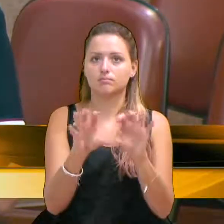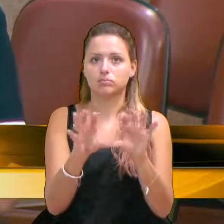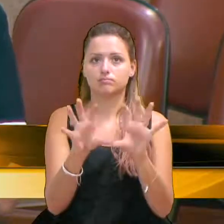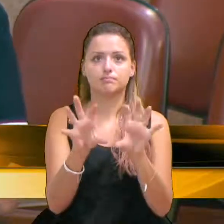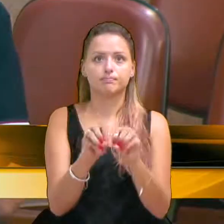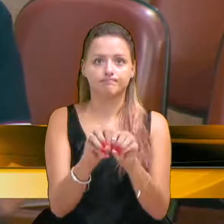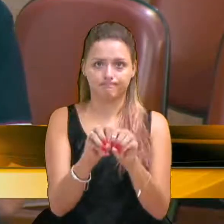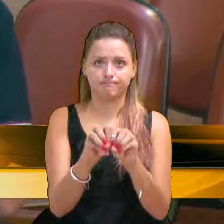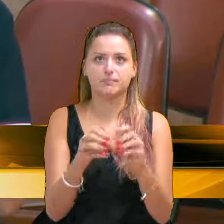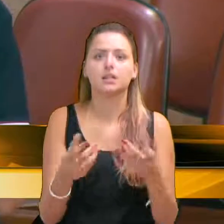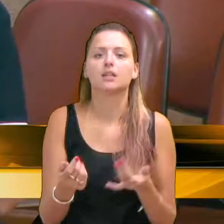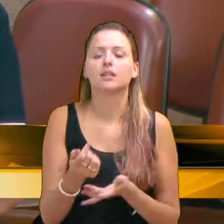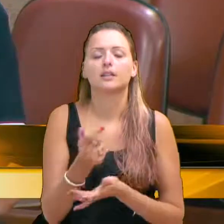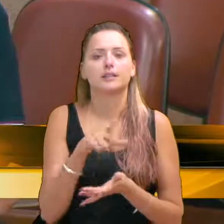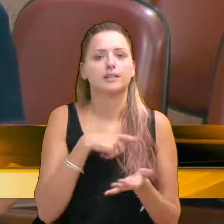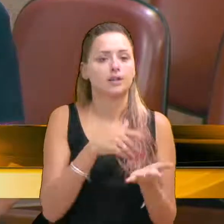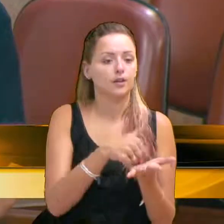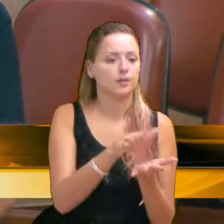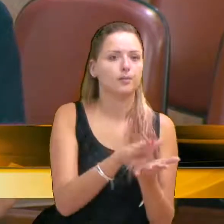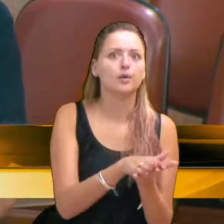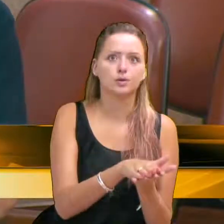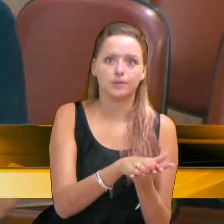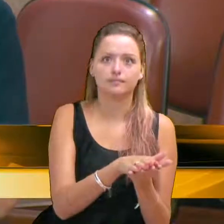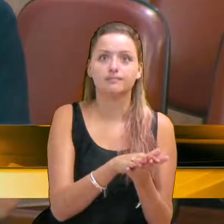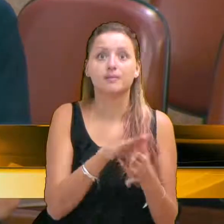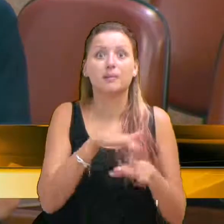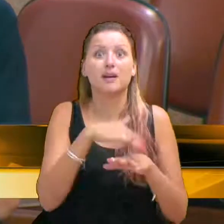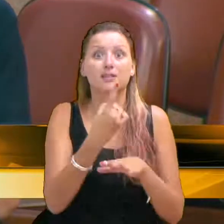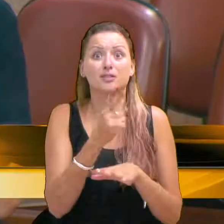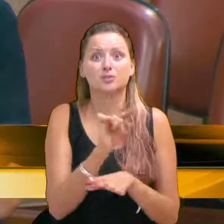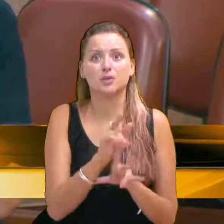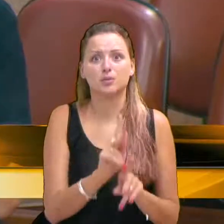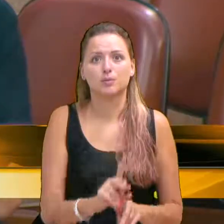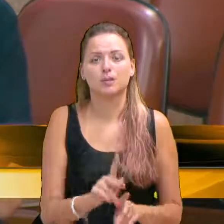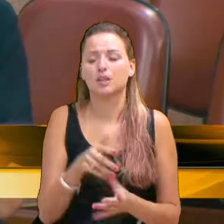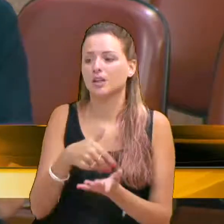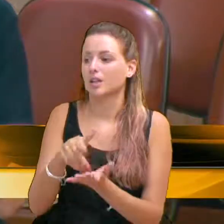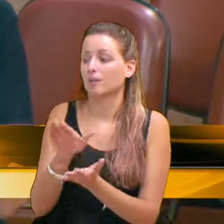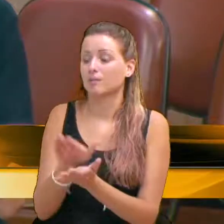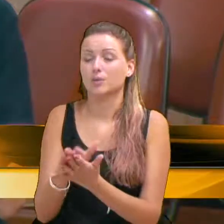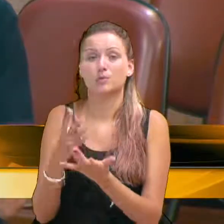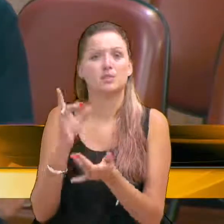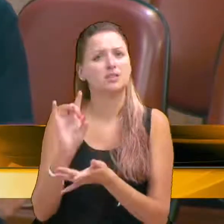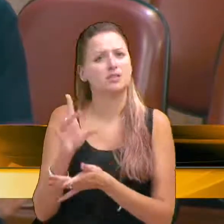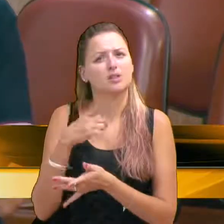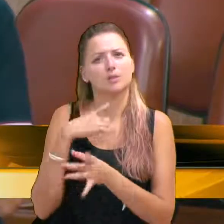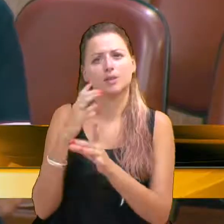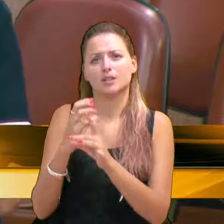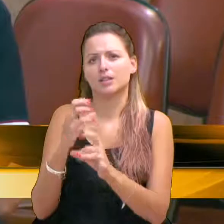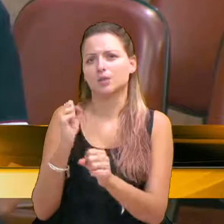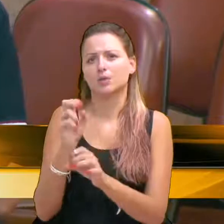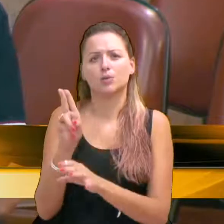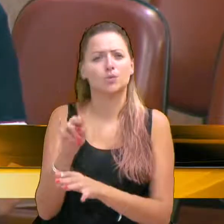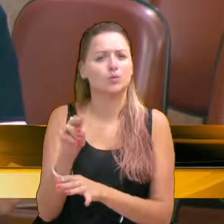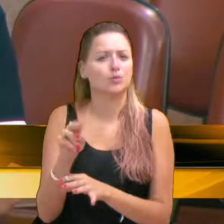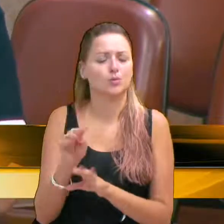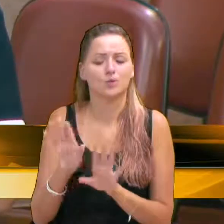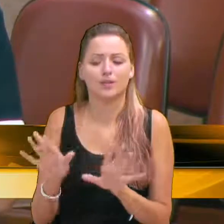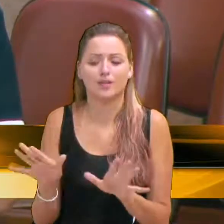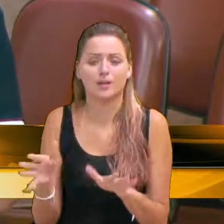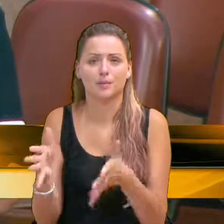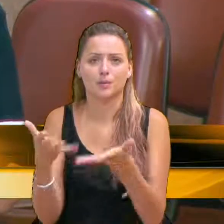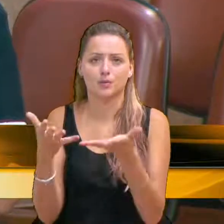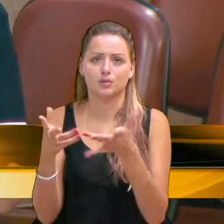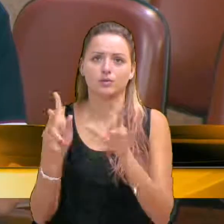de 2017. Em razão desses fatos, destacamos que multas arrecadatórias jamais servirão de estímulo